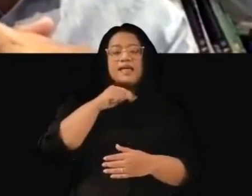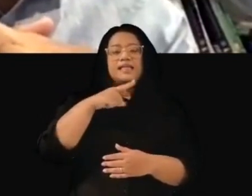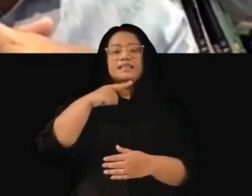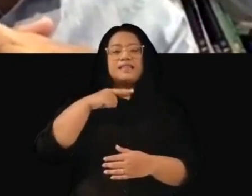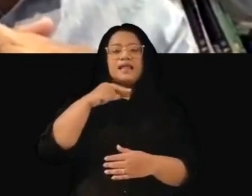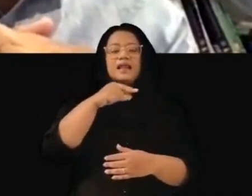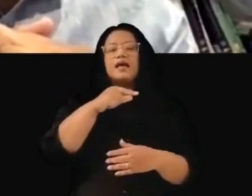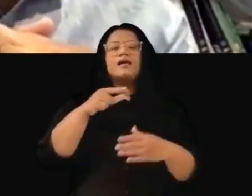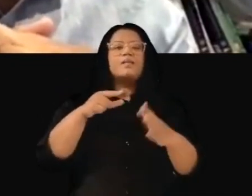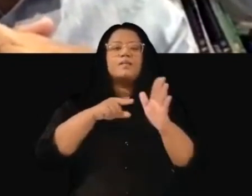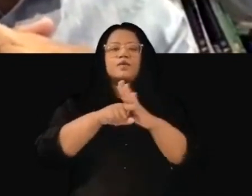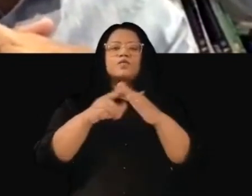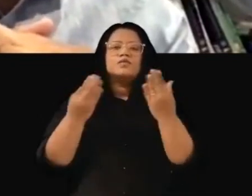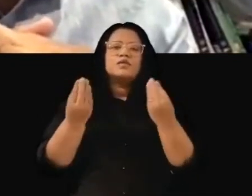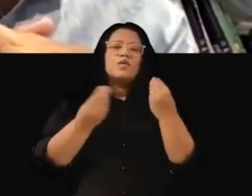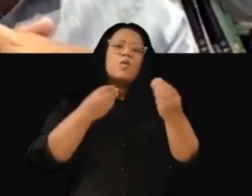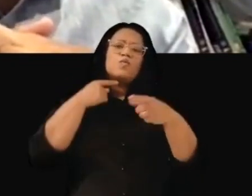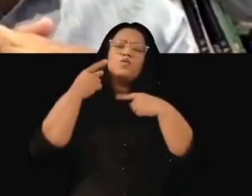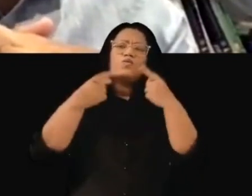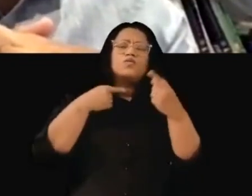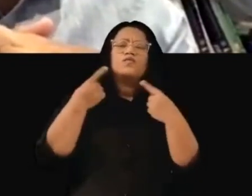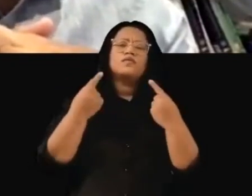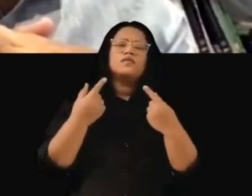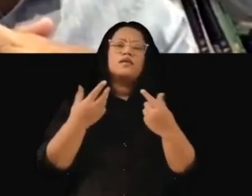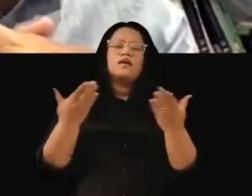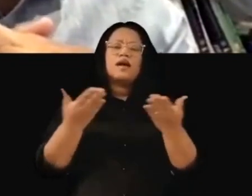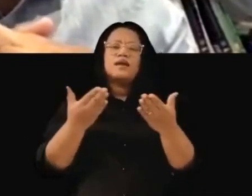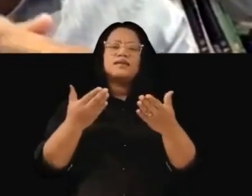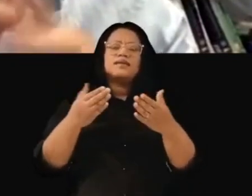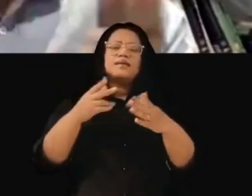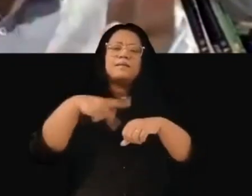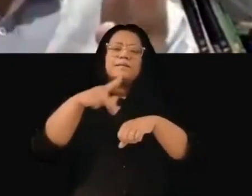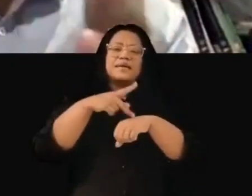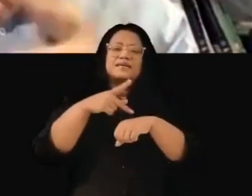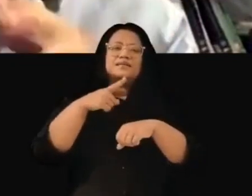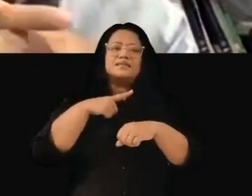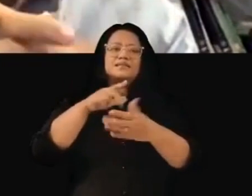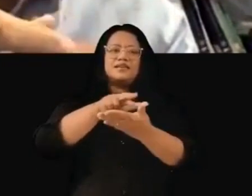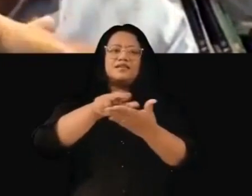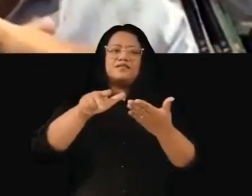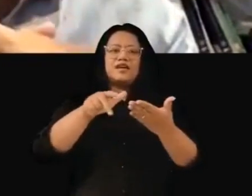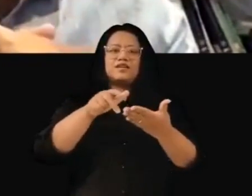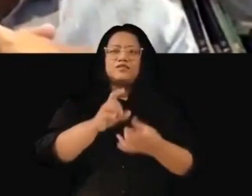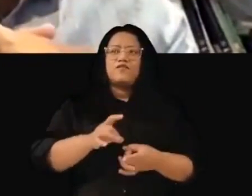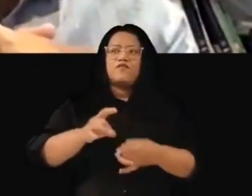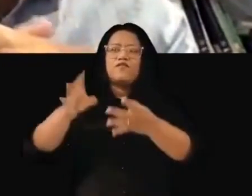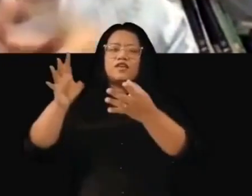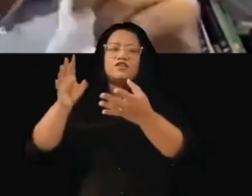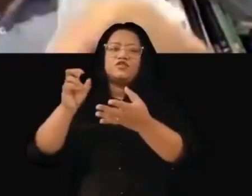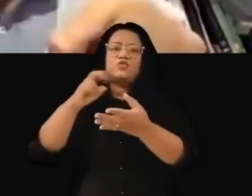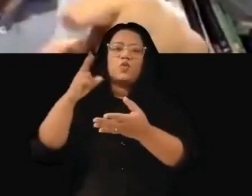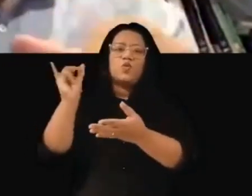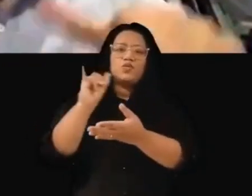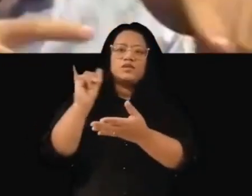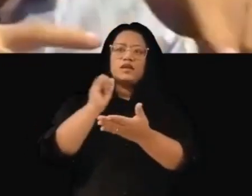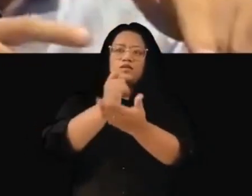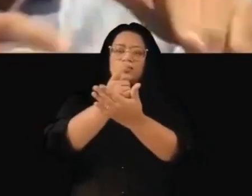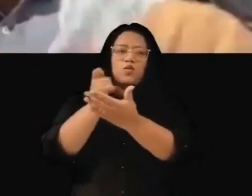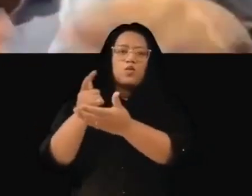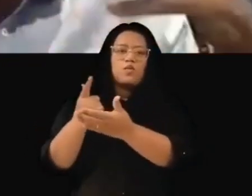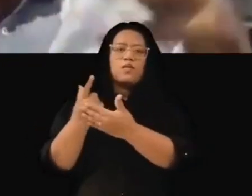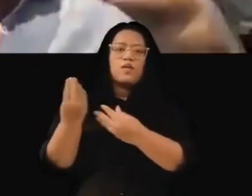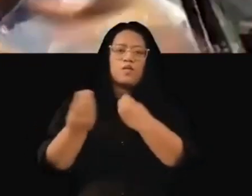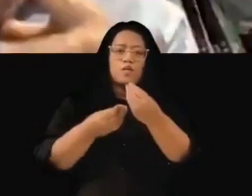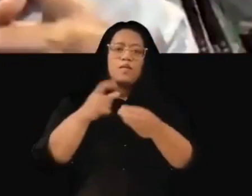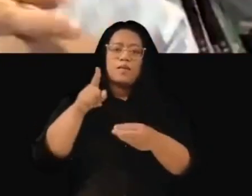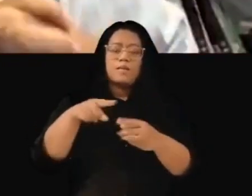vamos apostar no modelo de um país exportador e vendedor de commodities? Essa me parece uma questão fundamental, porque esse modelo é que gera os